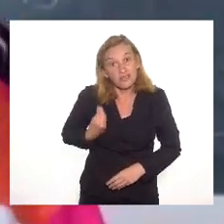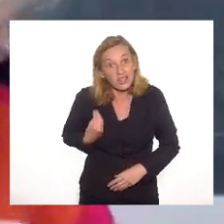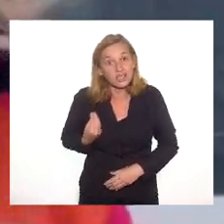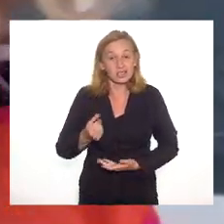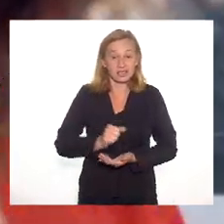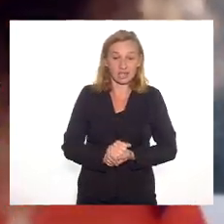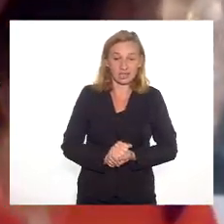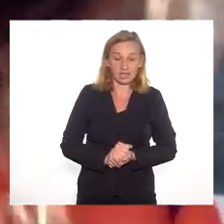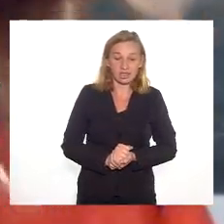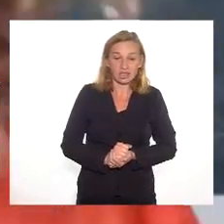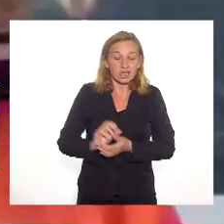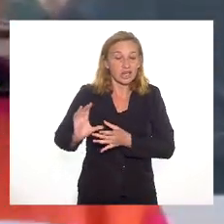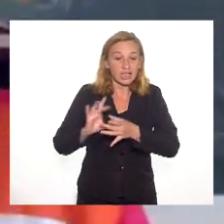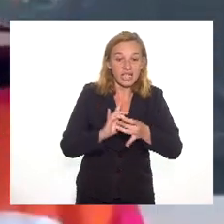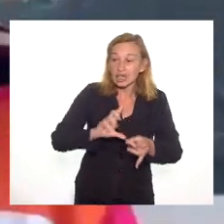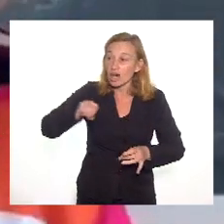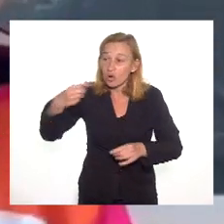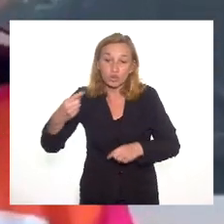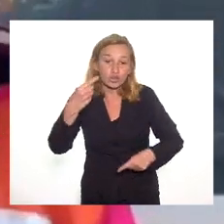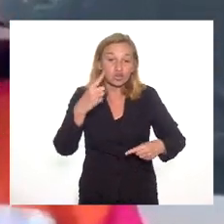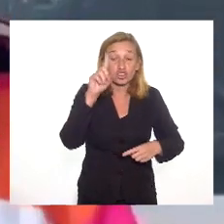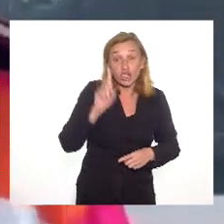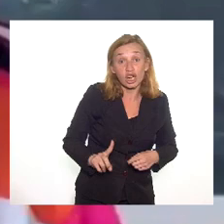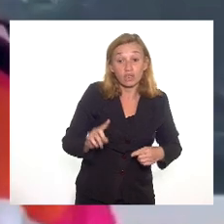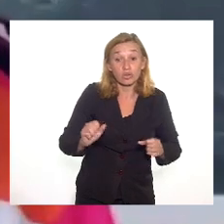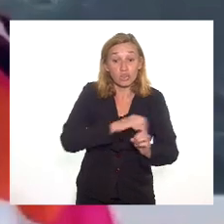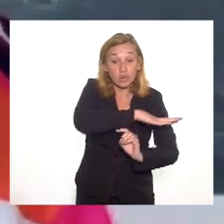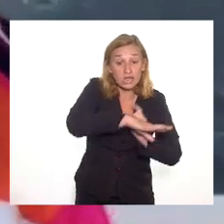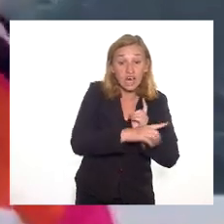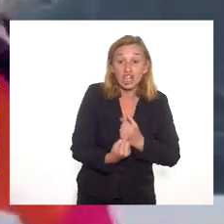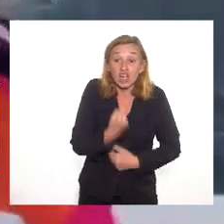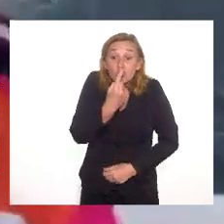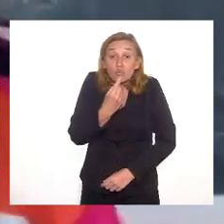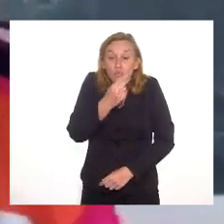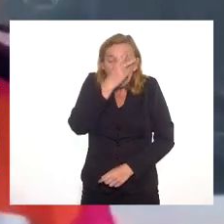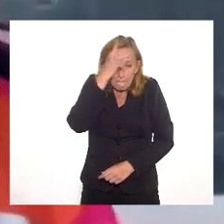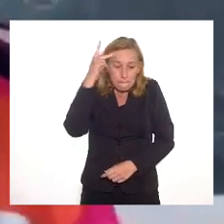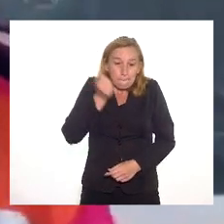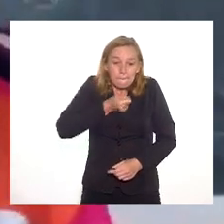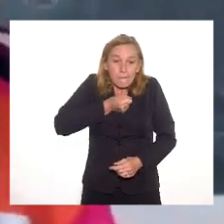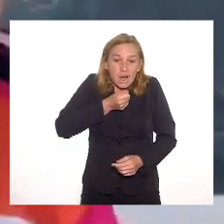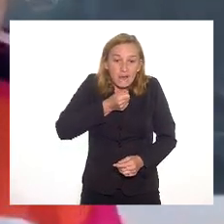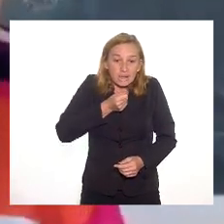que seja atrelada a outros direitos sociais. Nenhum país no mundo